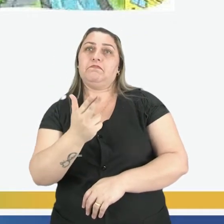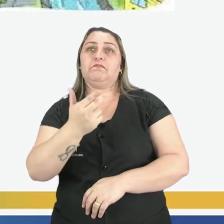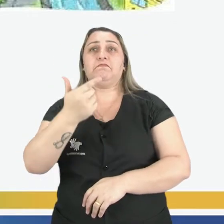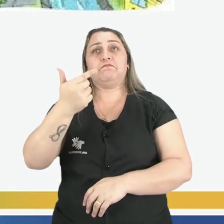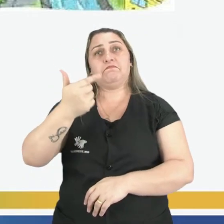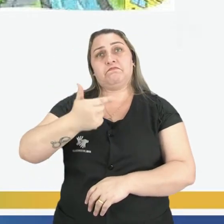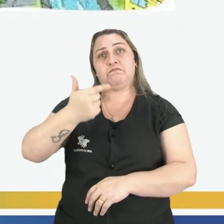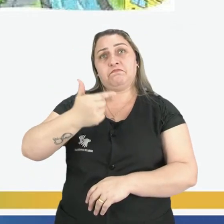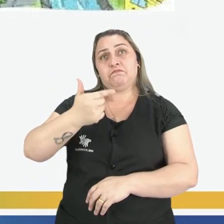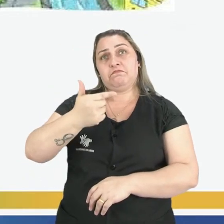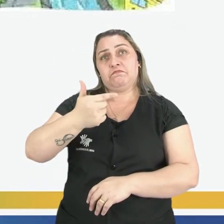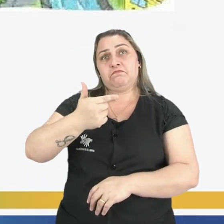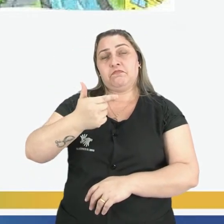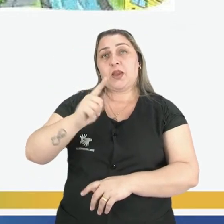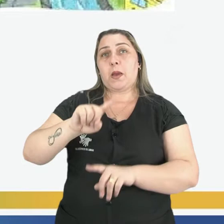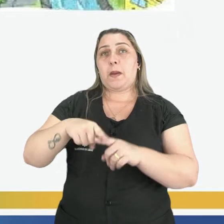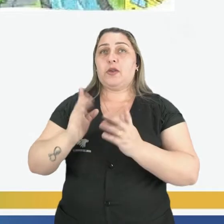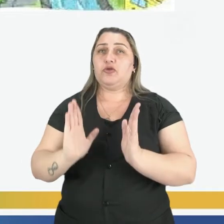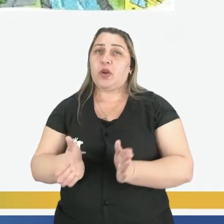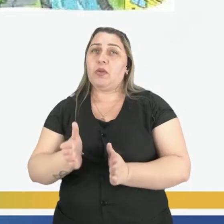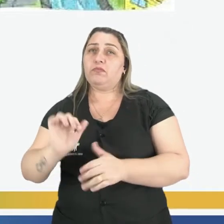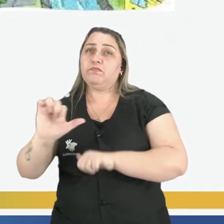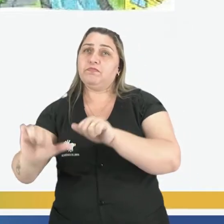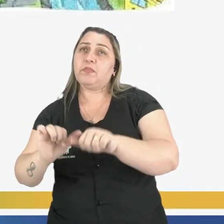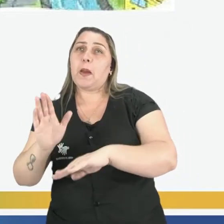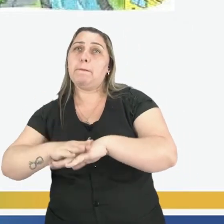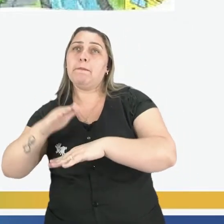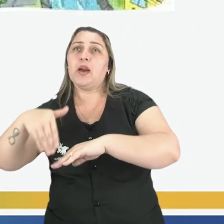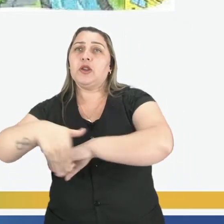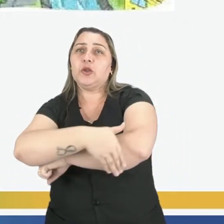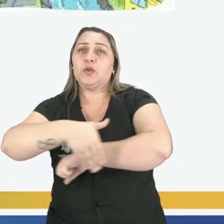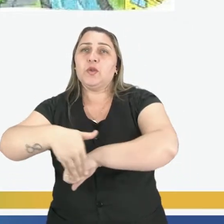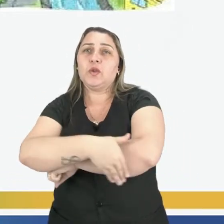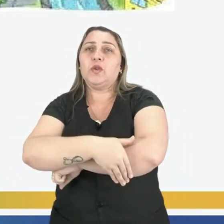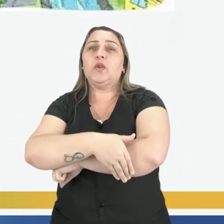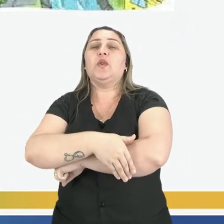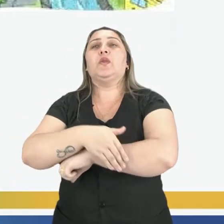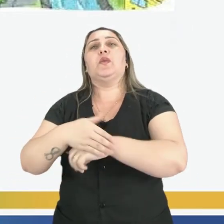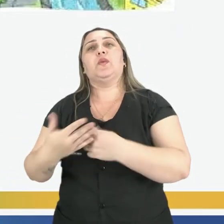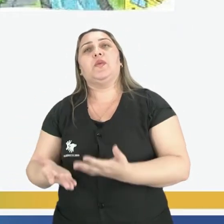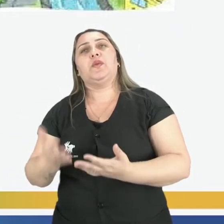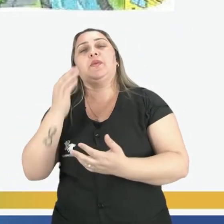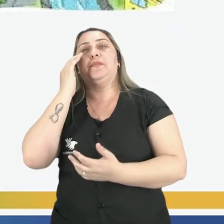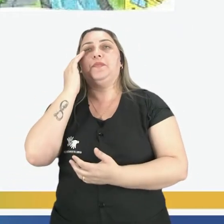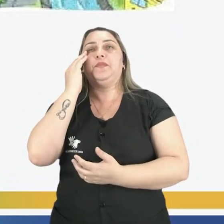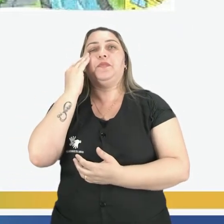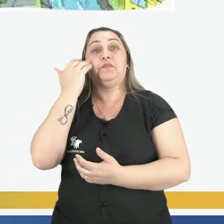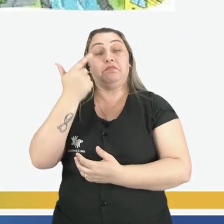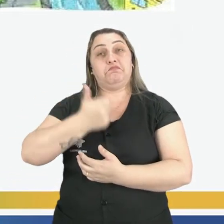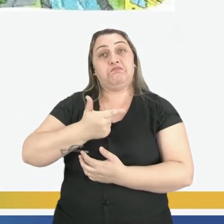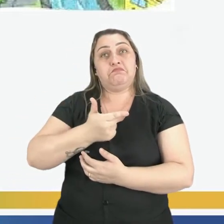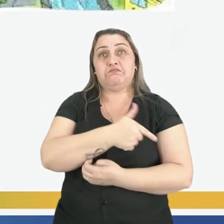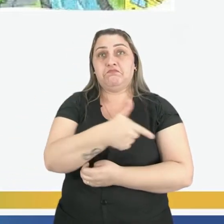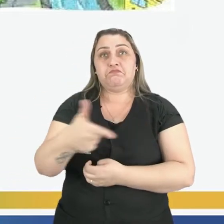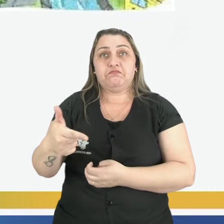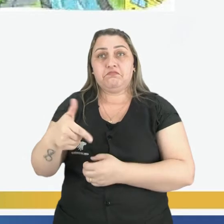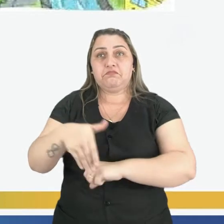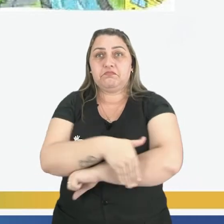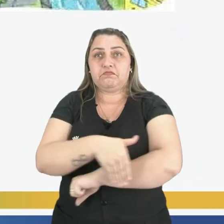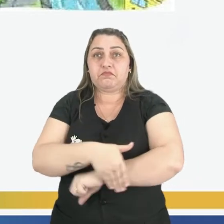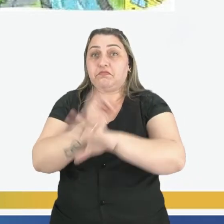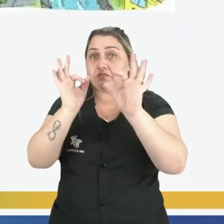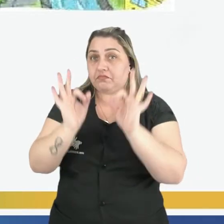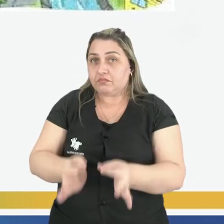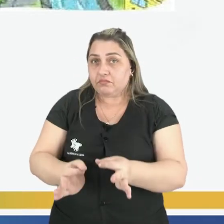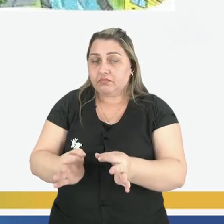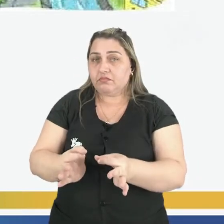segunda imagem, mas aí nós já temos mais ruas asfaltadas, né? Na segunda imagem não tem ruas,